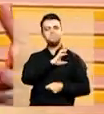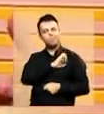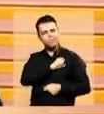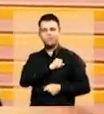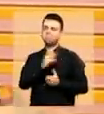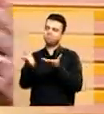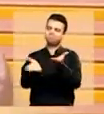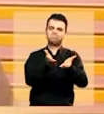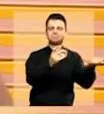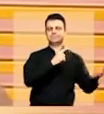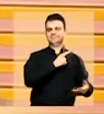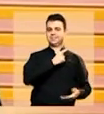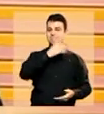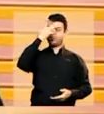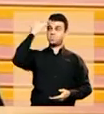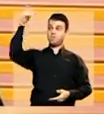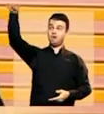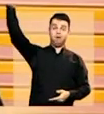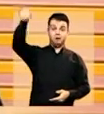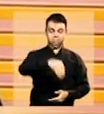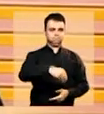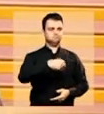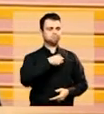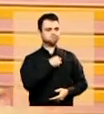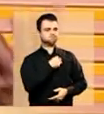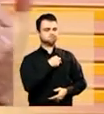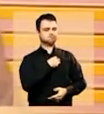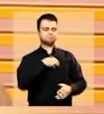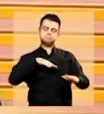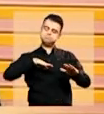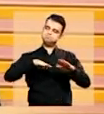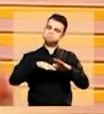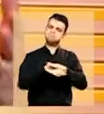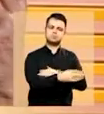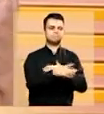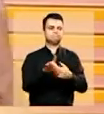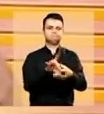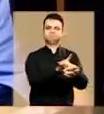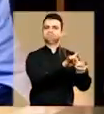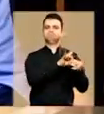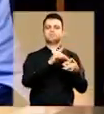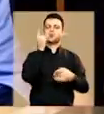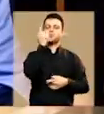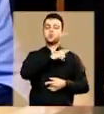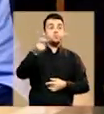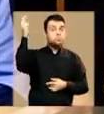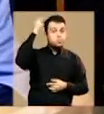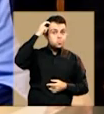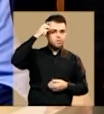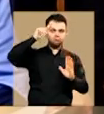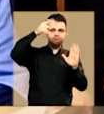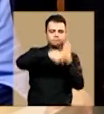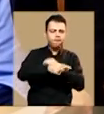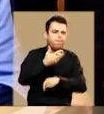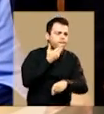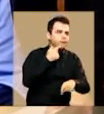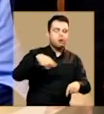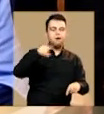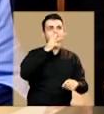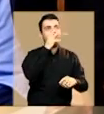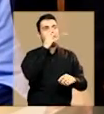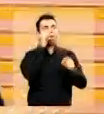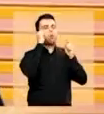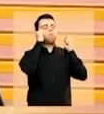amor. Eles são incorporados mesmo na nossa comunidade, na nossa cultura, e eles ficam